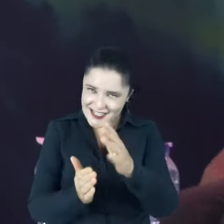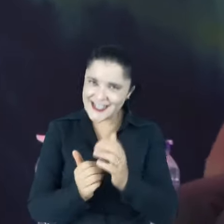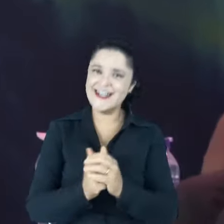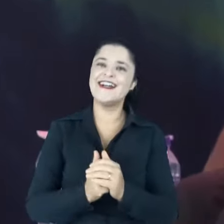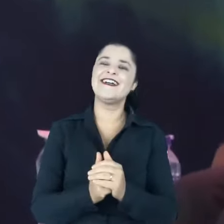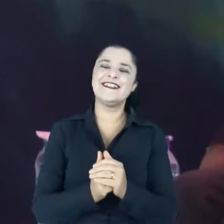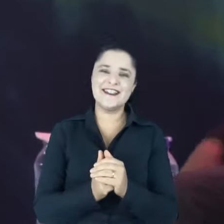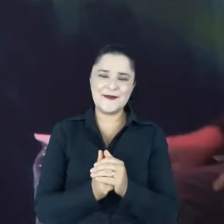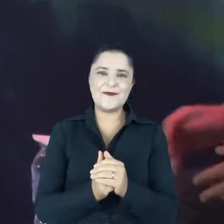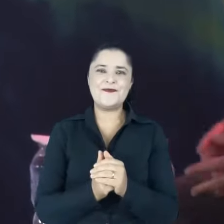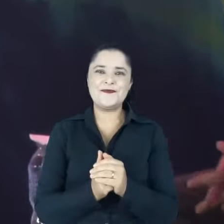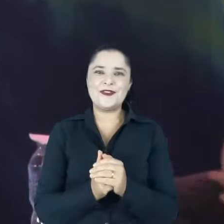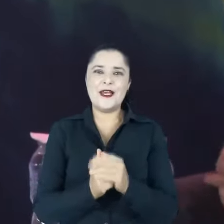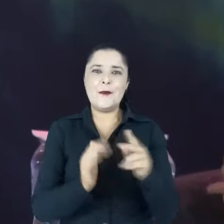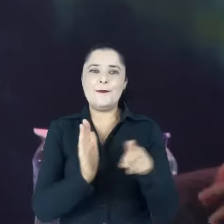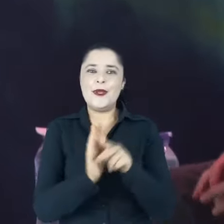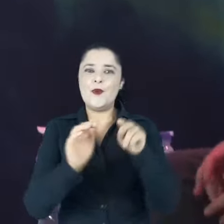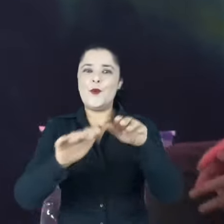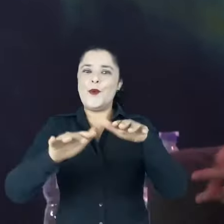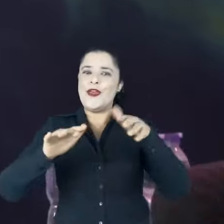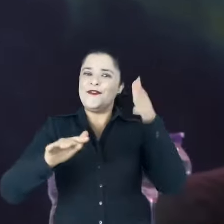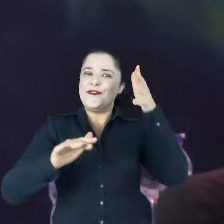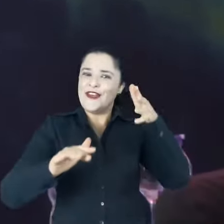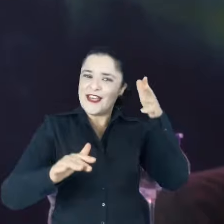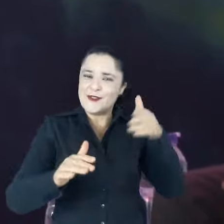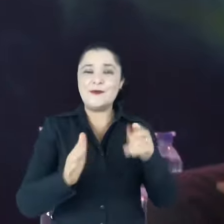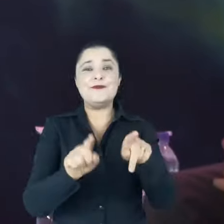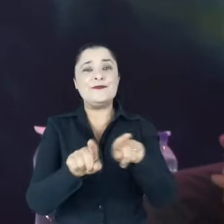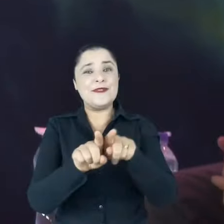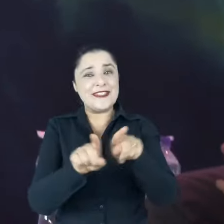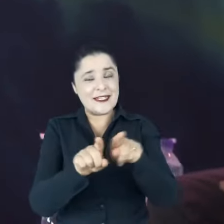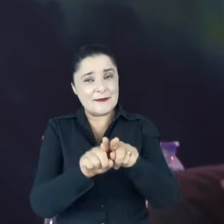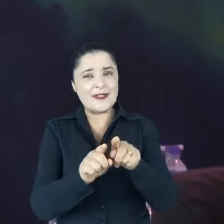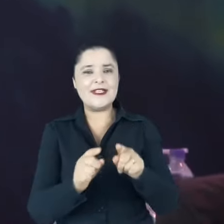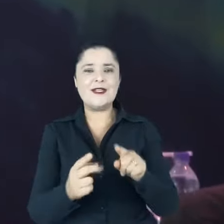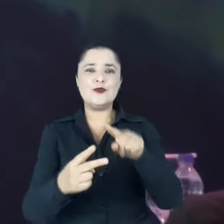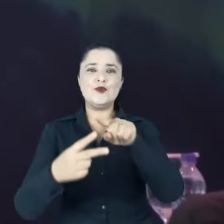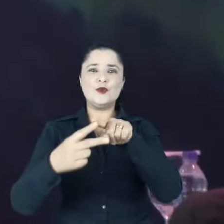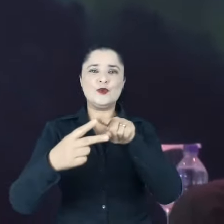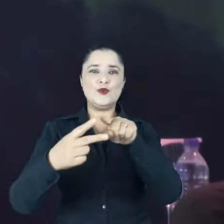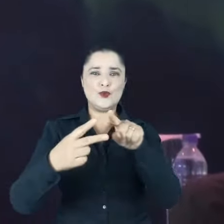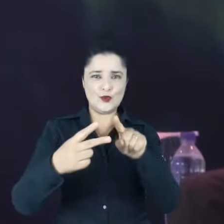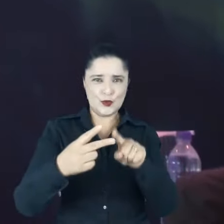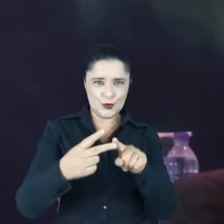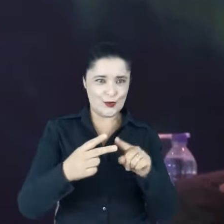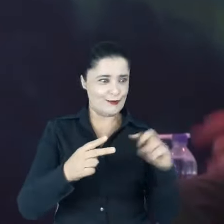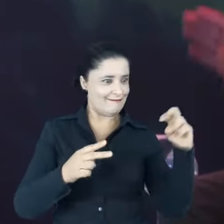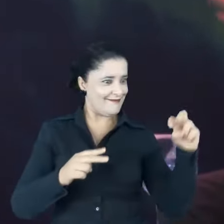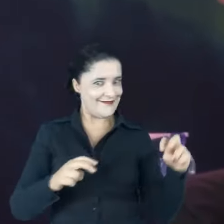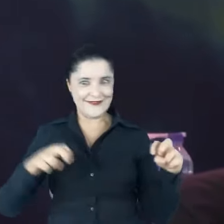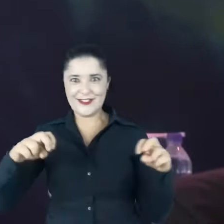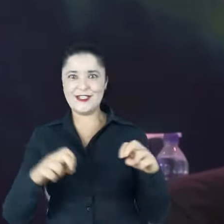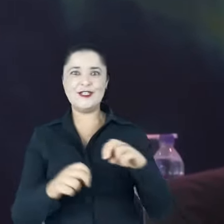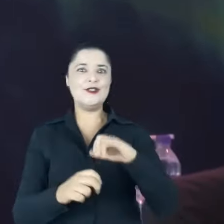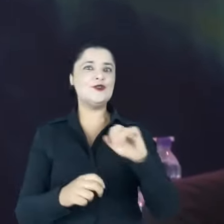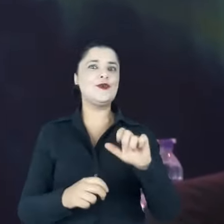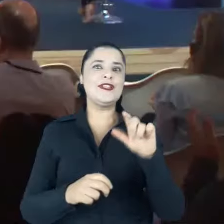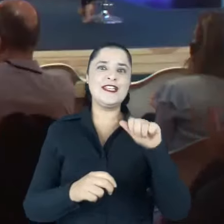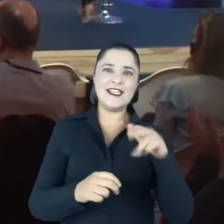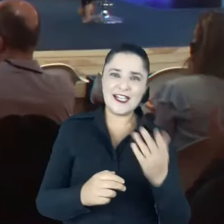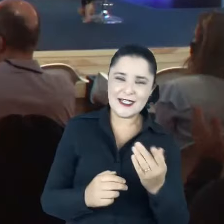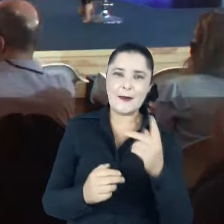pelo evento brilhante. Mais do que isso, ter duas brilhantes, Ju e Patrícia, aqui organizando